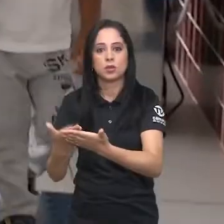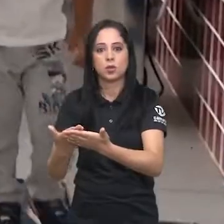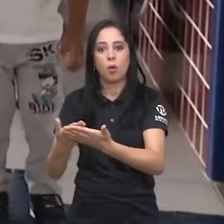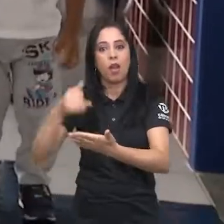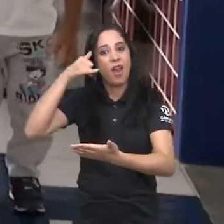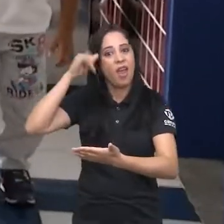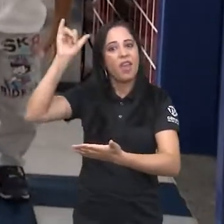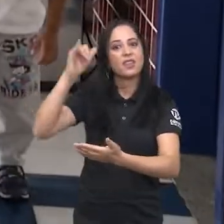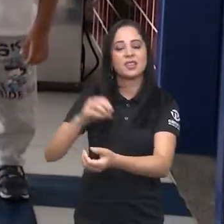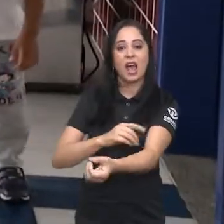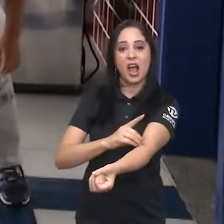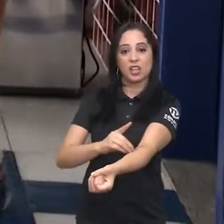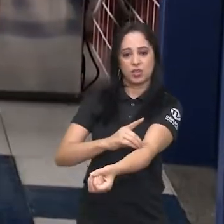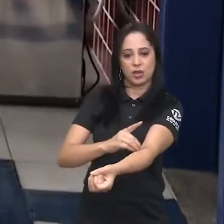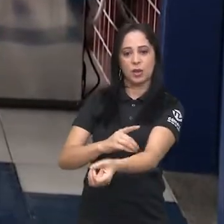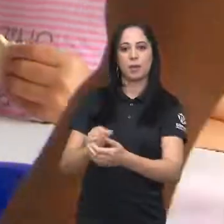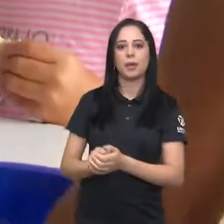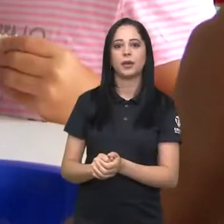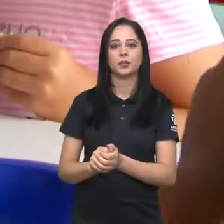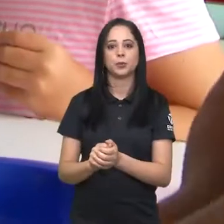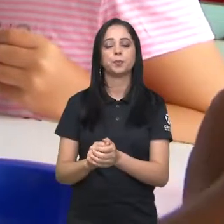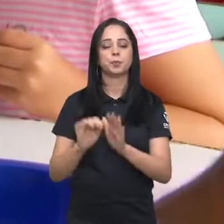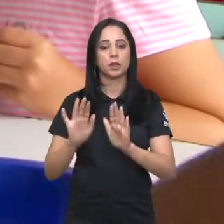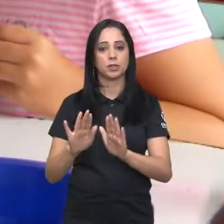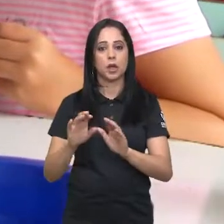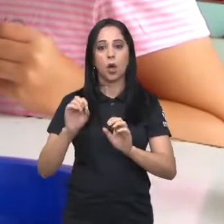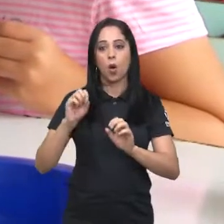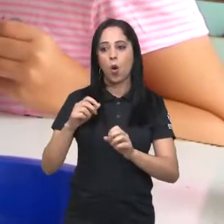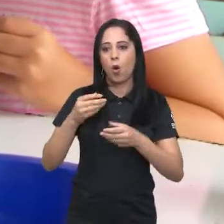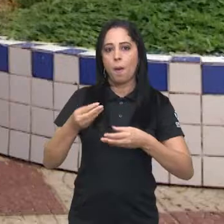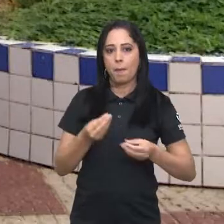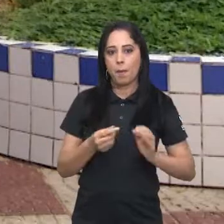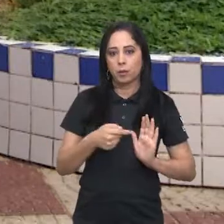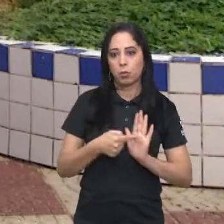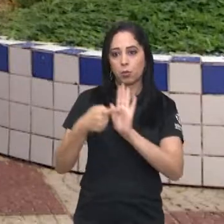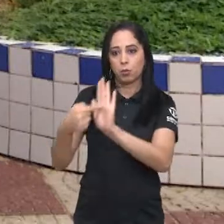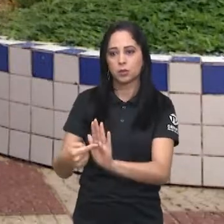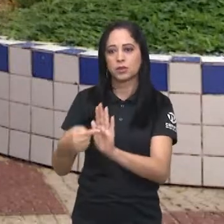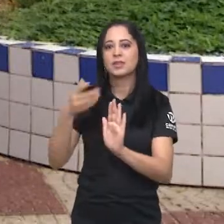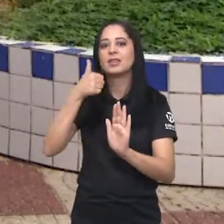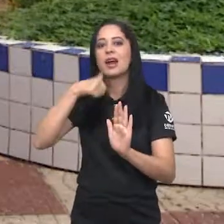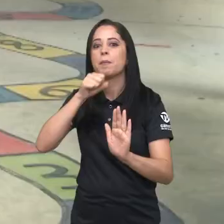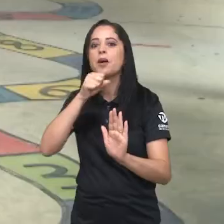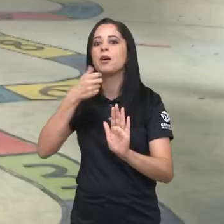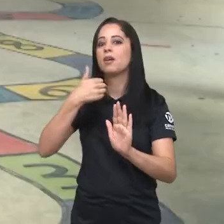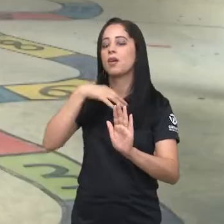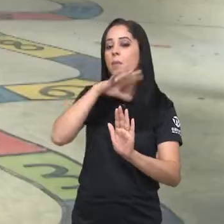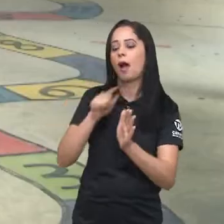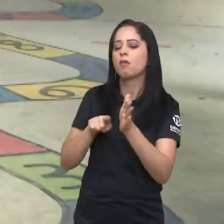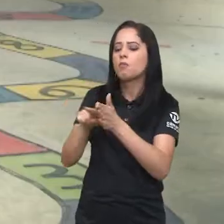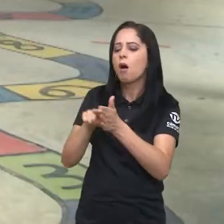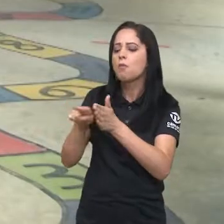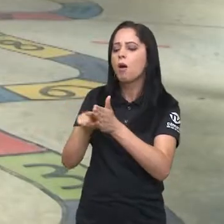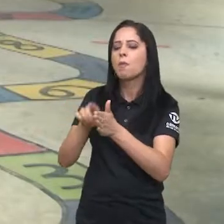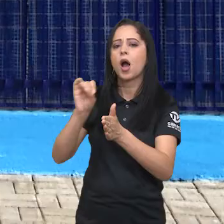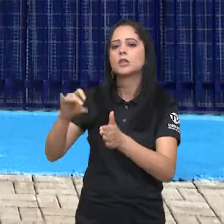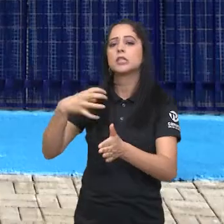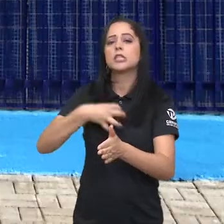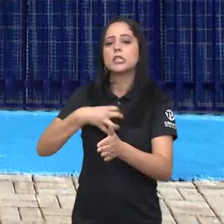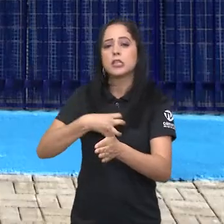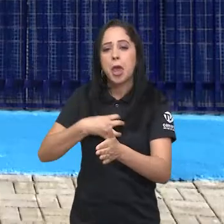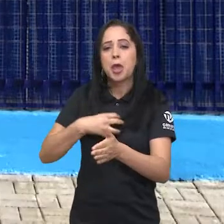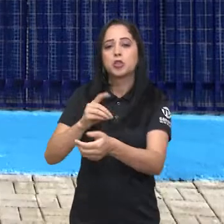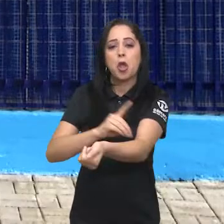com o texto um questionário poderá ser encaminhado aos pais ou responsáveis no início do ano letivo com perguntas relacionadas